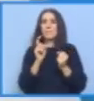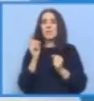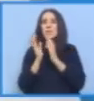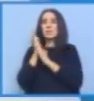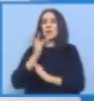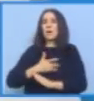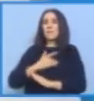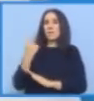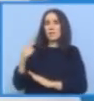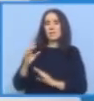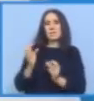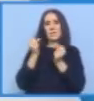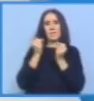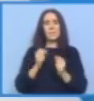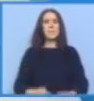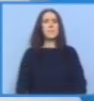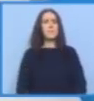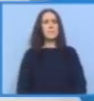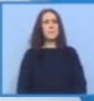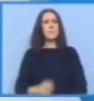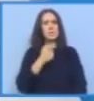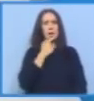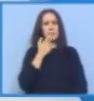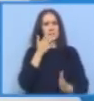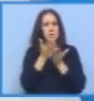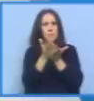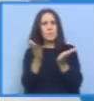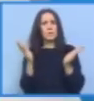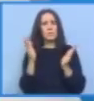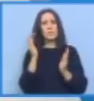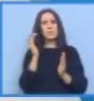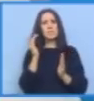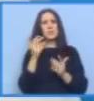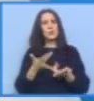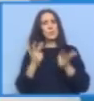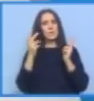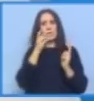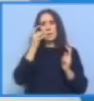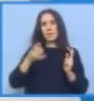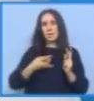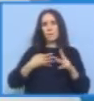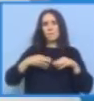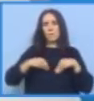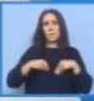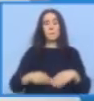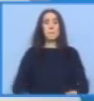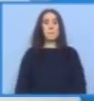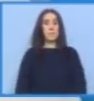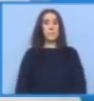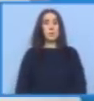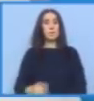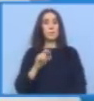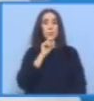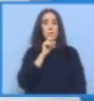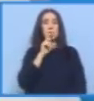que Deus tem. Mas é preciso também estarmos abertos e disponíveis para essa misericórdia. Não é? A única resposta possível é